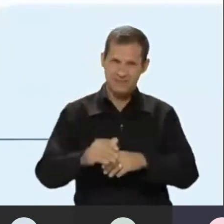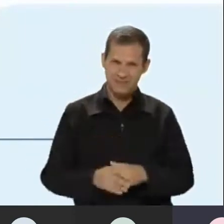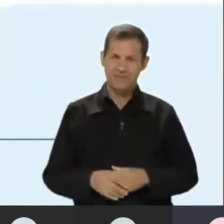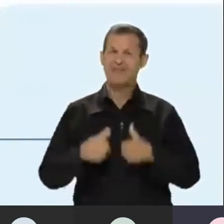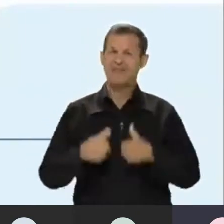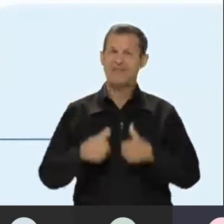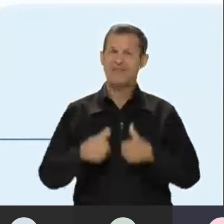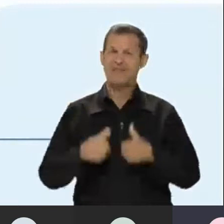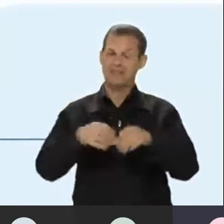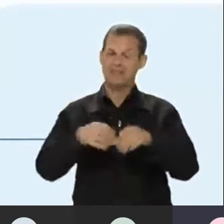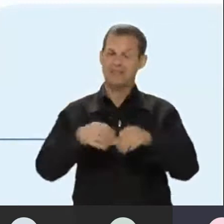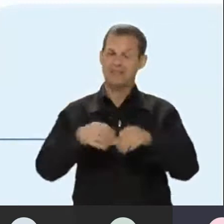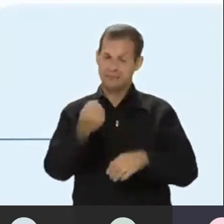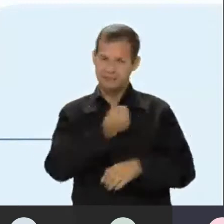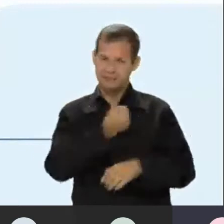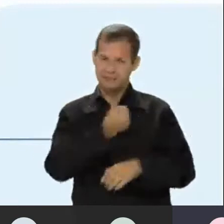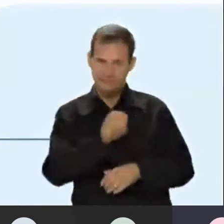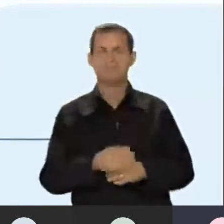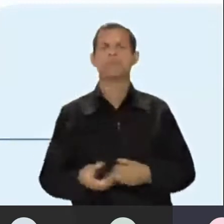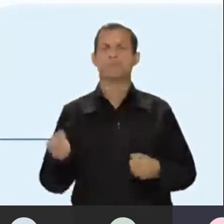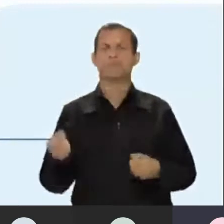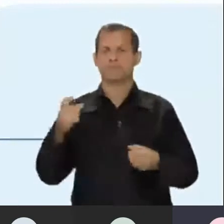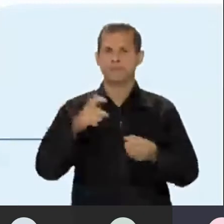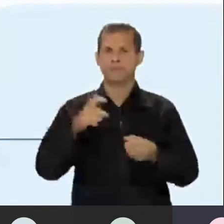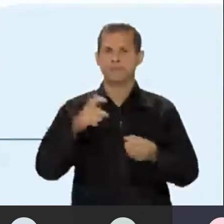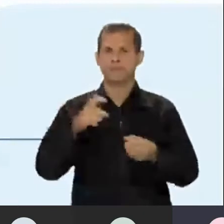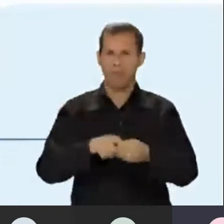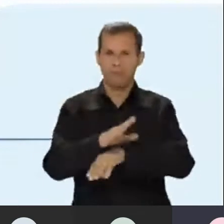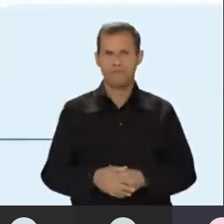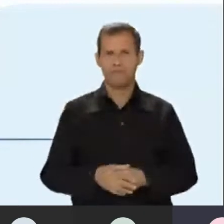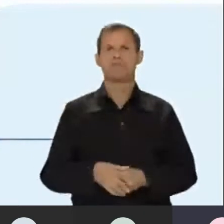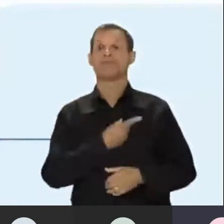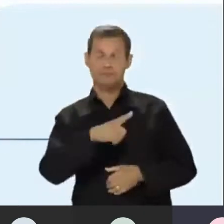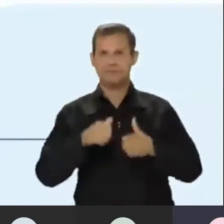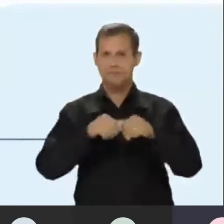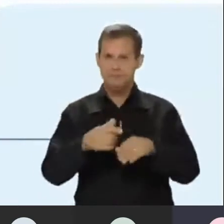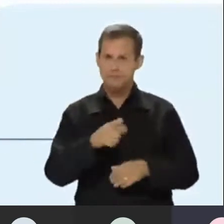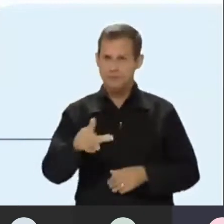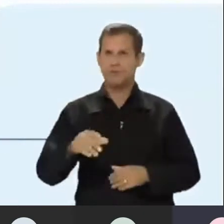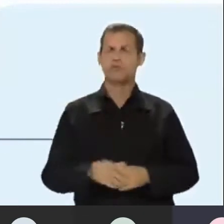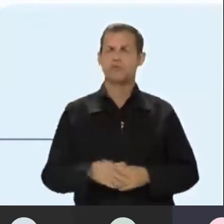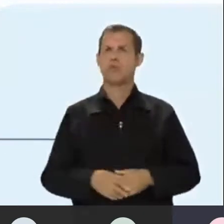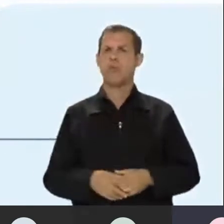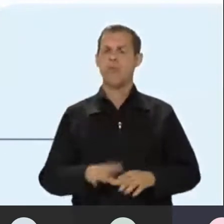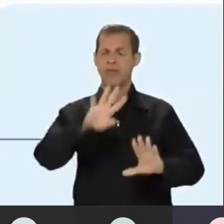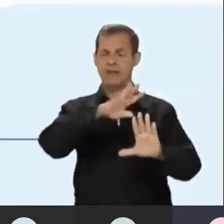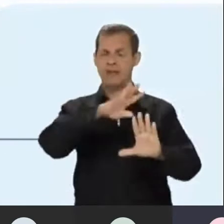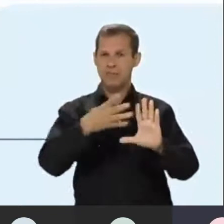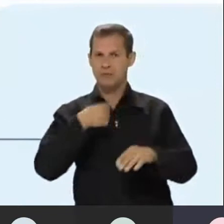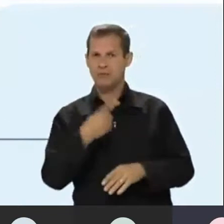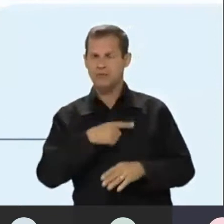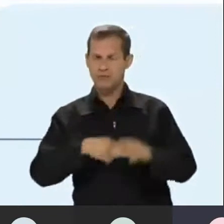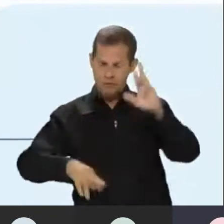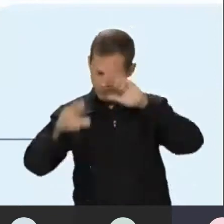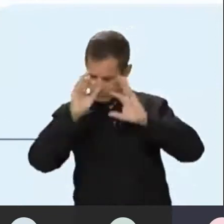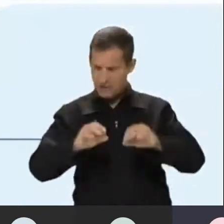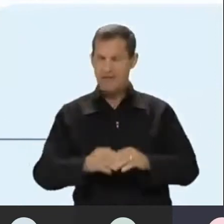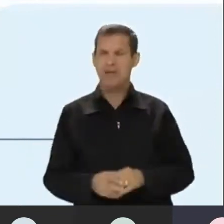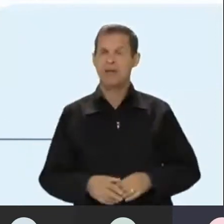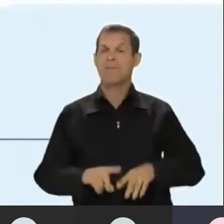estratégias desses números, voltando aqui, que a gente tem nesse outro mapa, tá? Então, se a gente